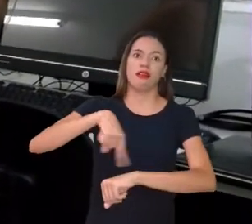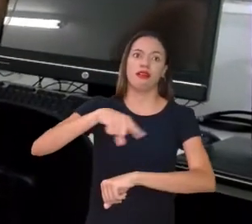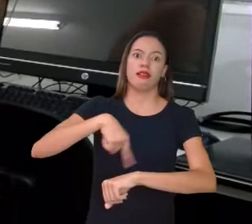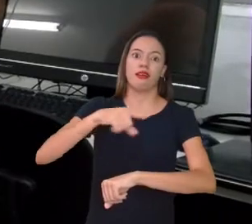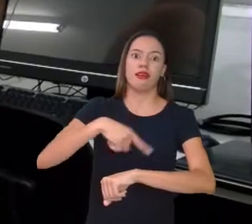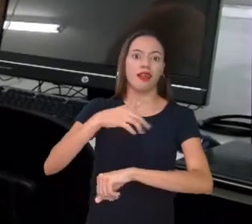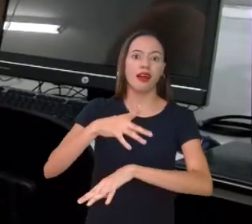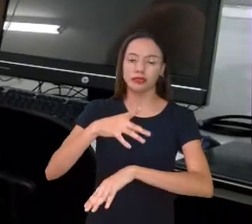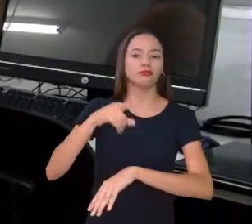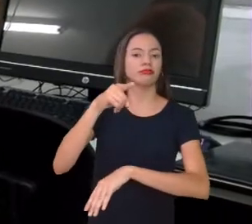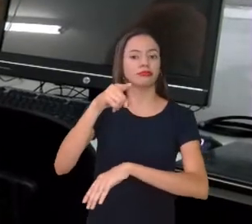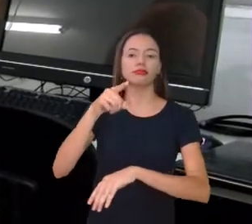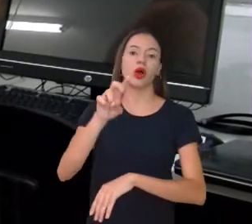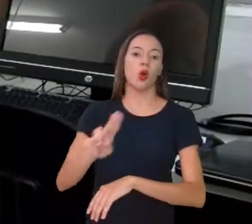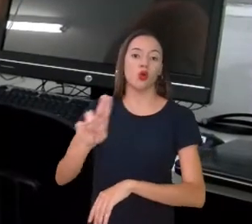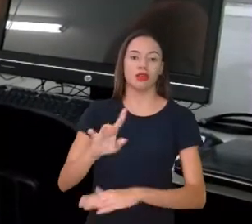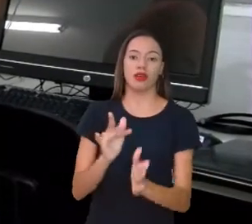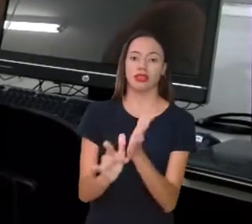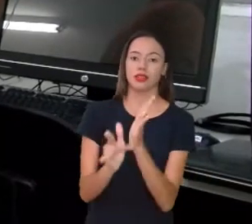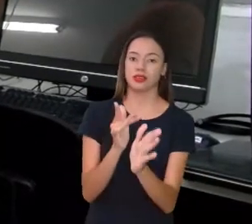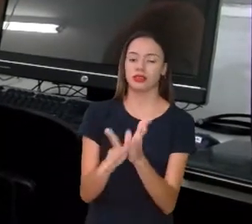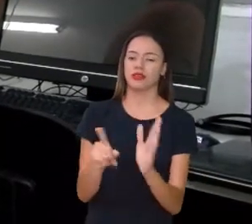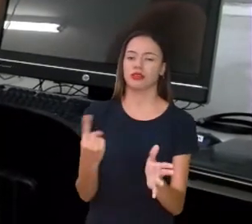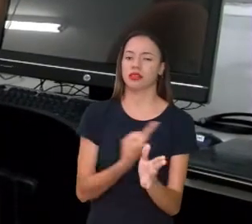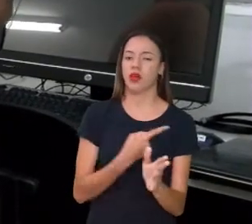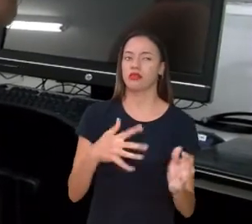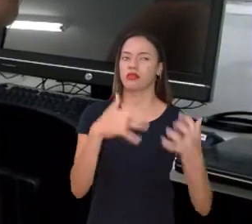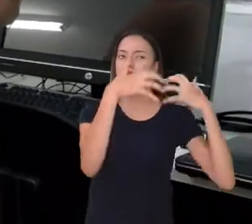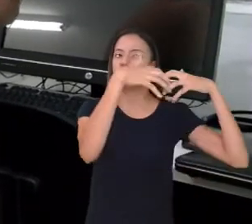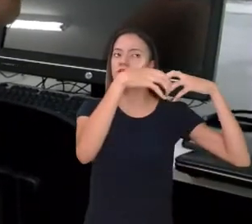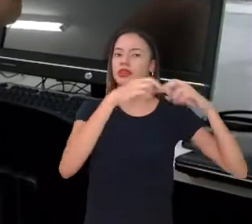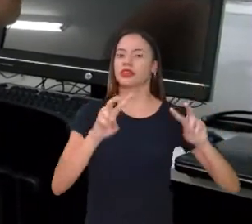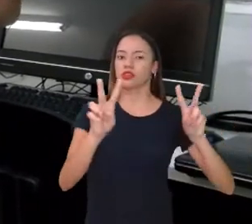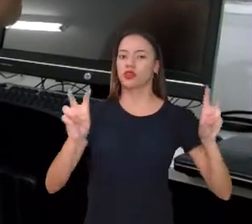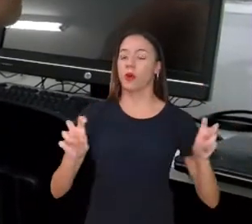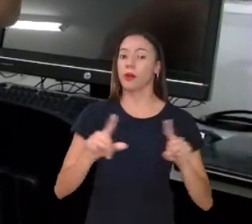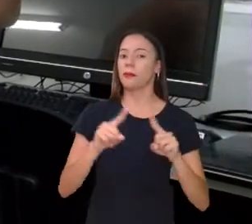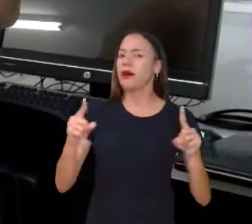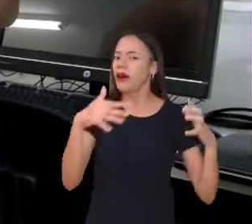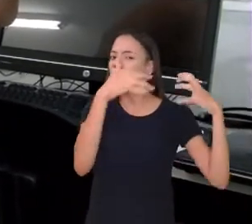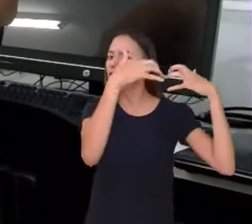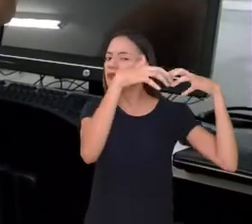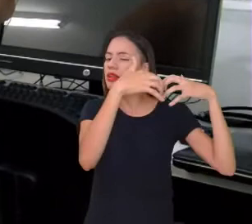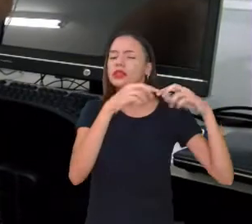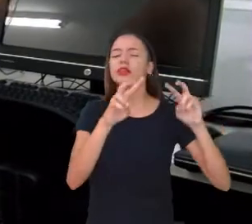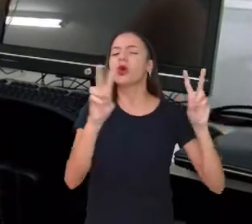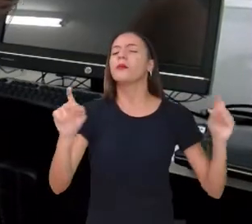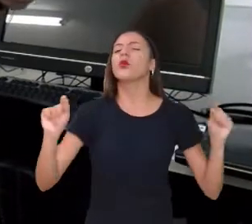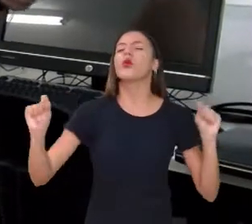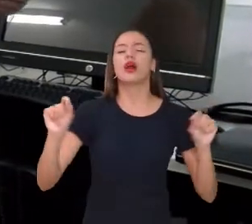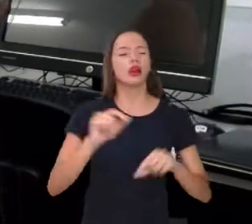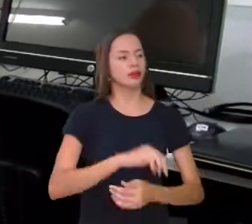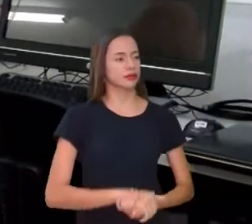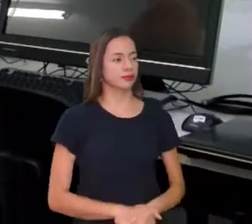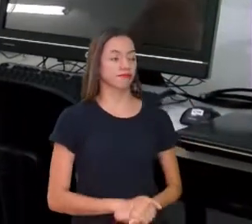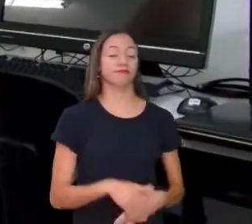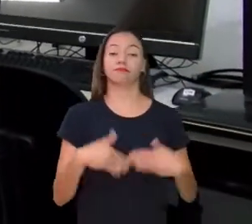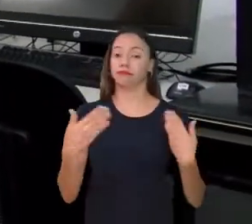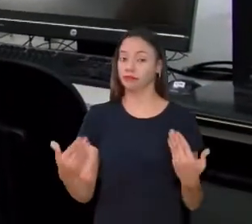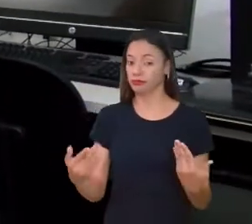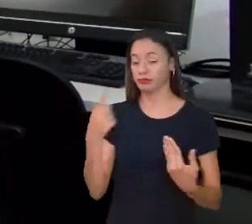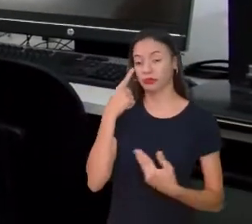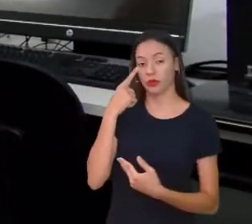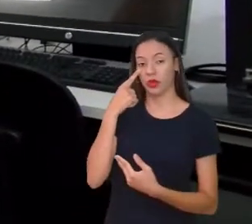dia usando o digital e a gente vai refletir sobre isso. Mas a gente vai refletir também sobre o que, Tiago? A gente vai ver que todo